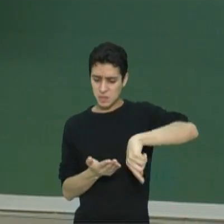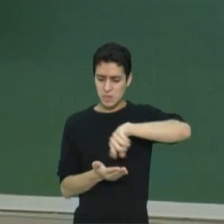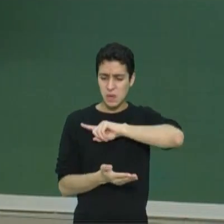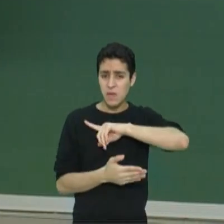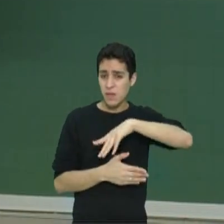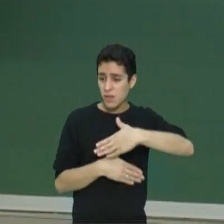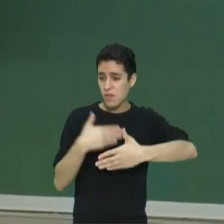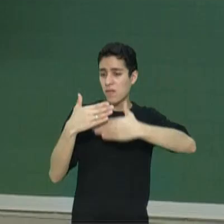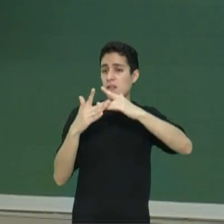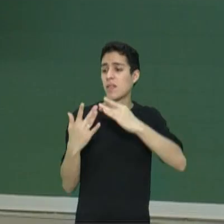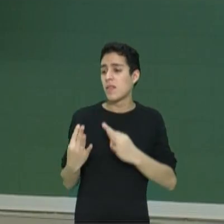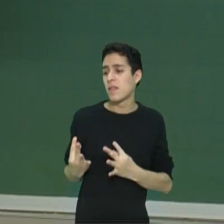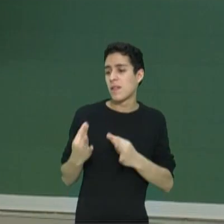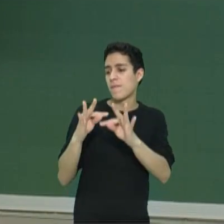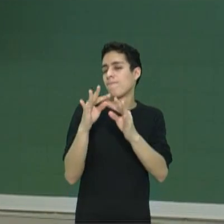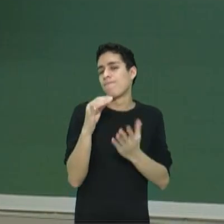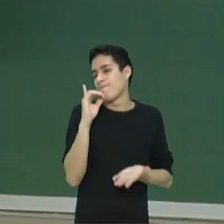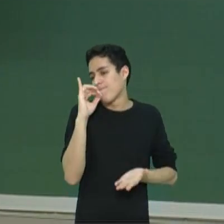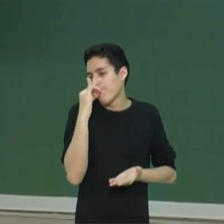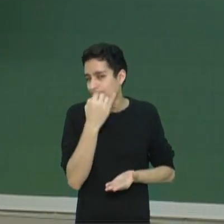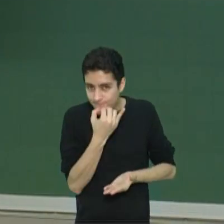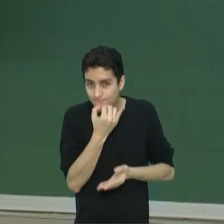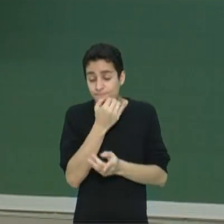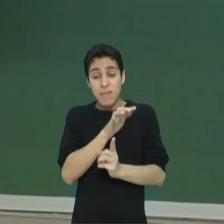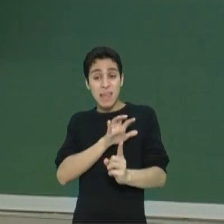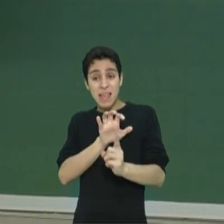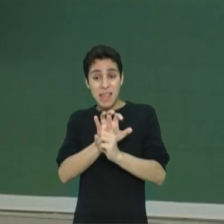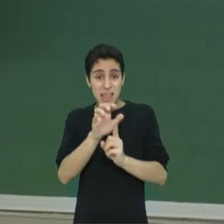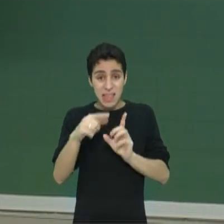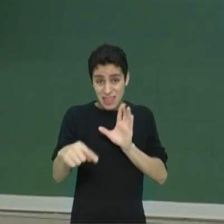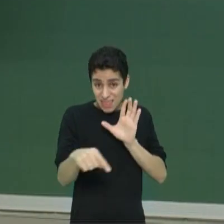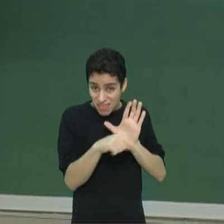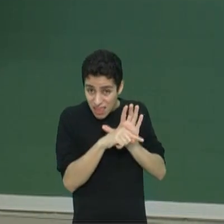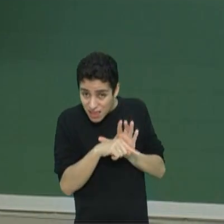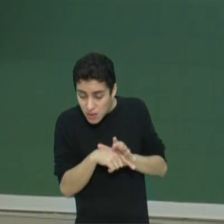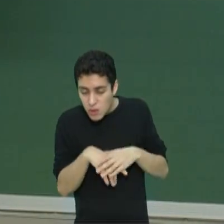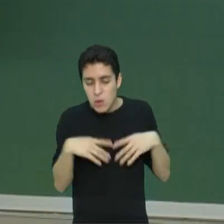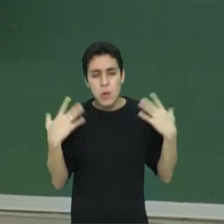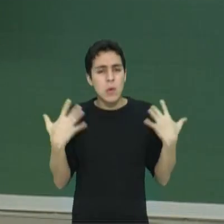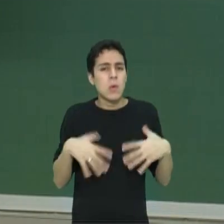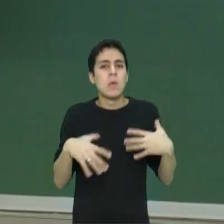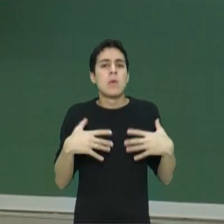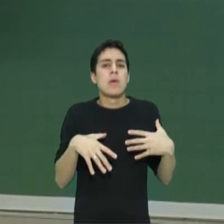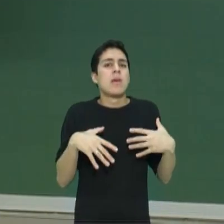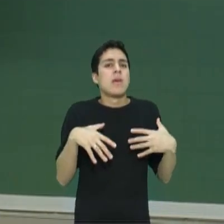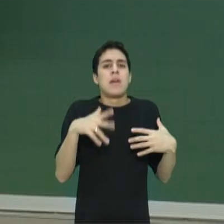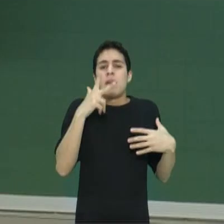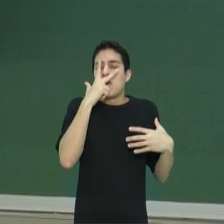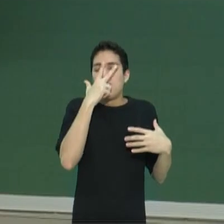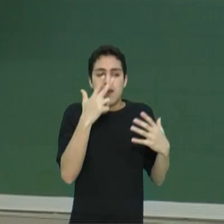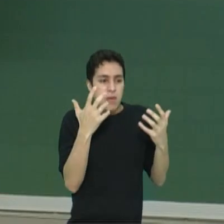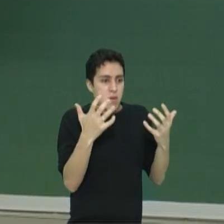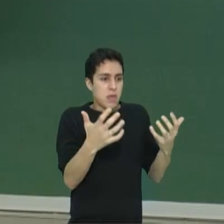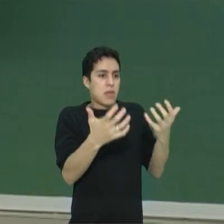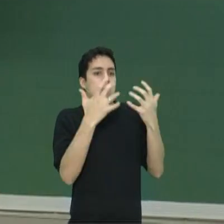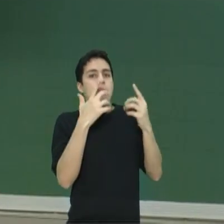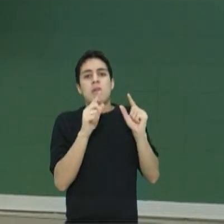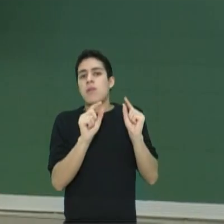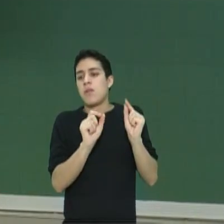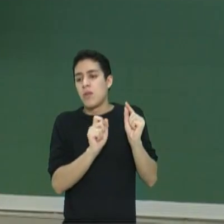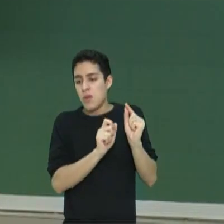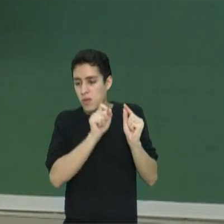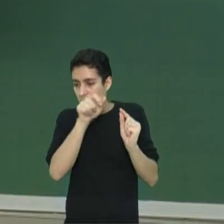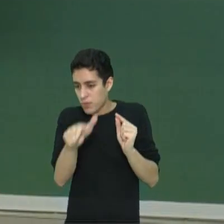desenvolvimento tecnológico e infelizmente os impactos negativos né são que chamam mais atenção do que os impactos